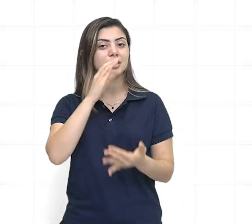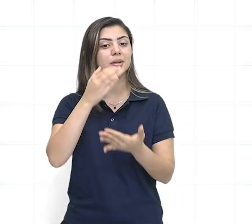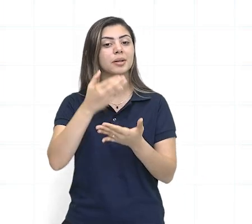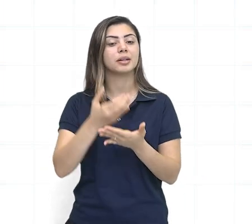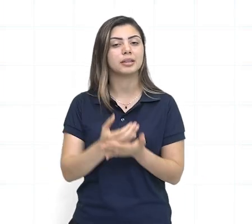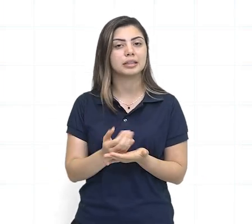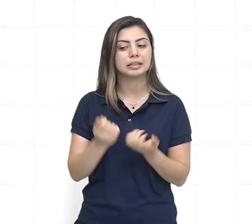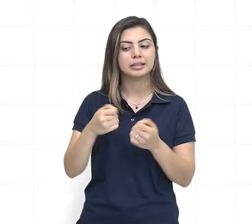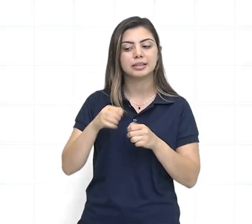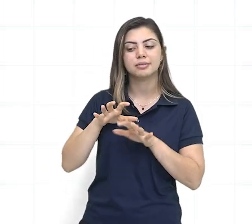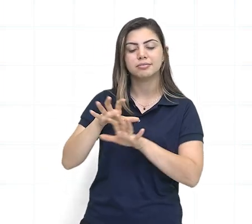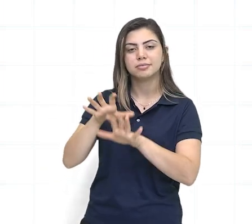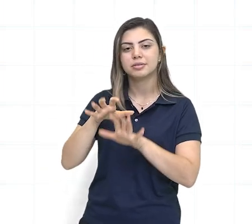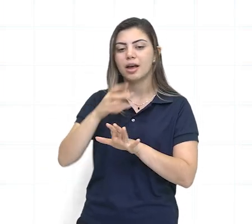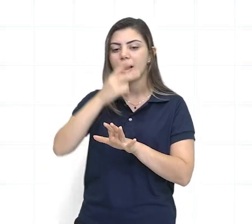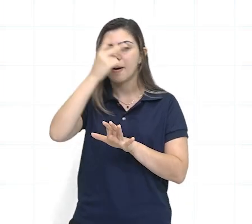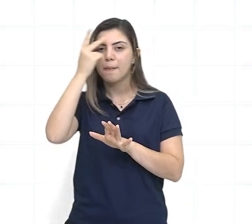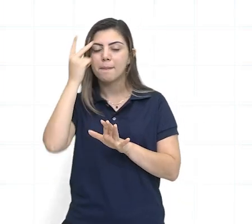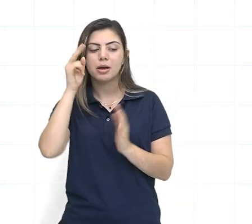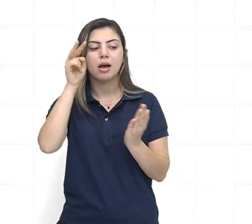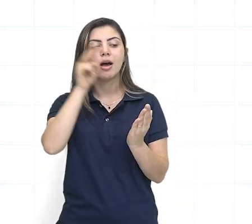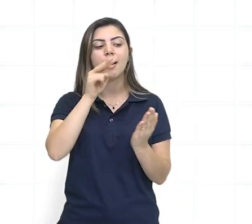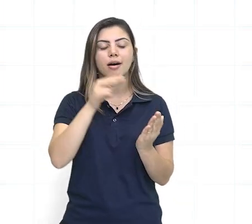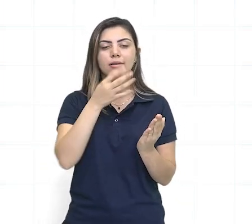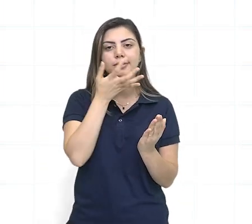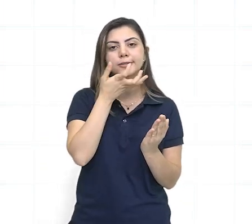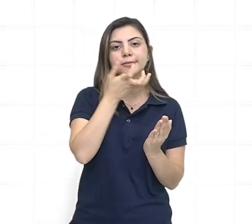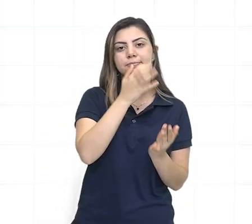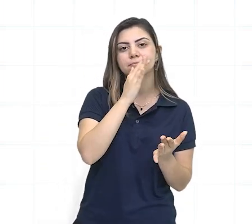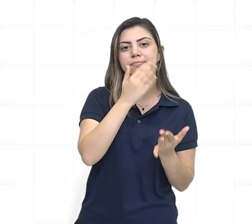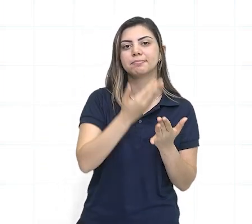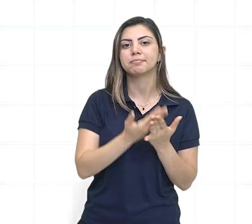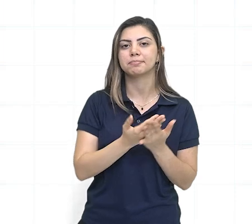e persuadir o seu interlocutor.